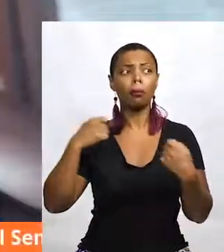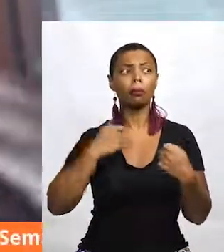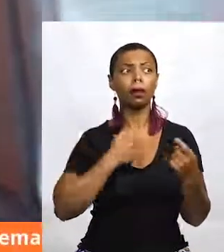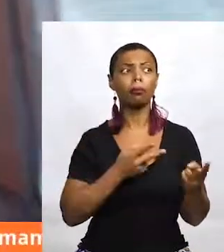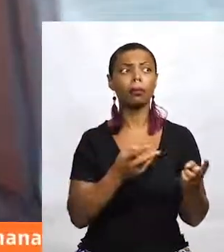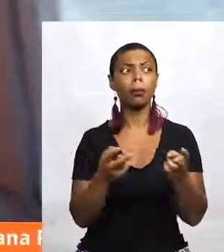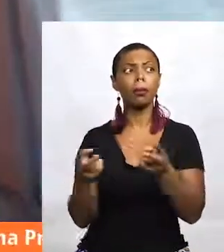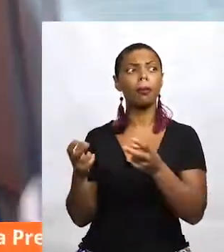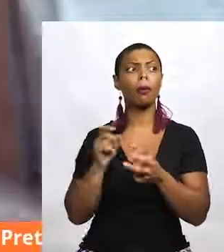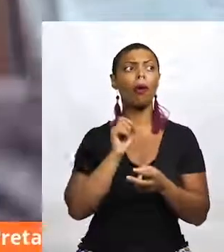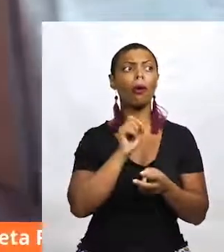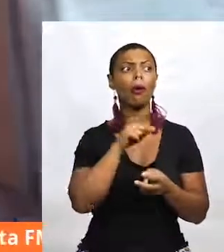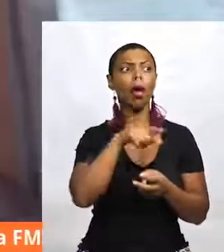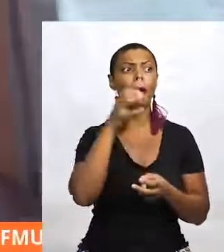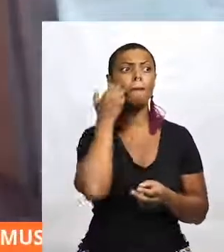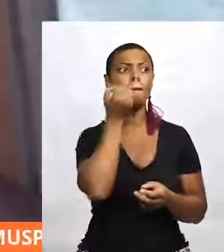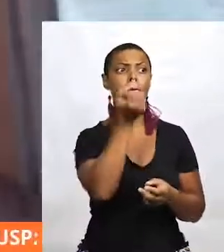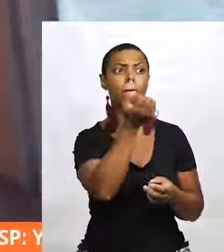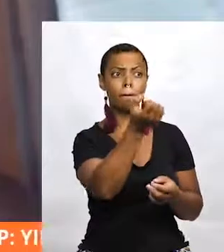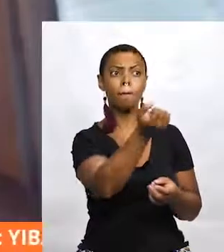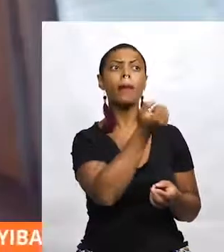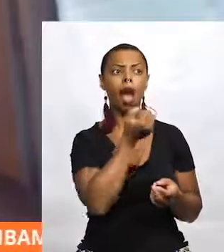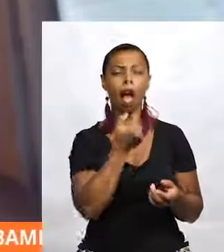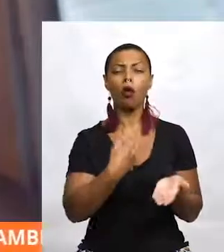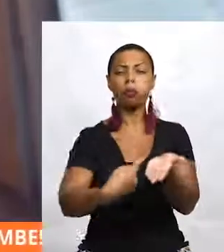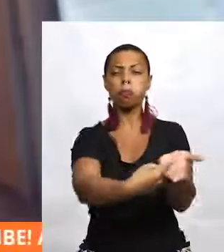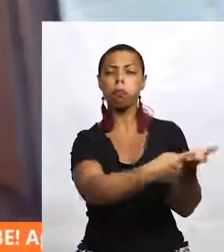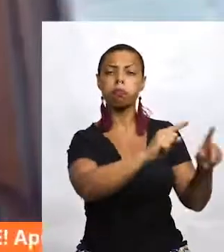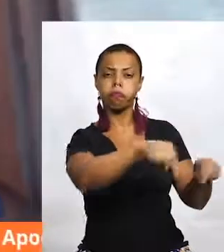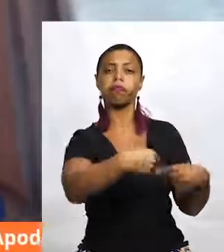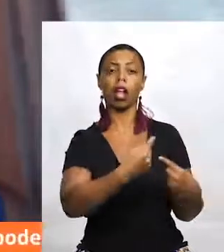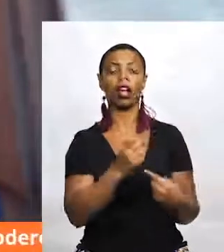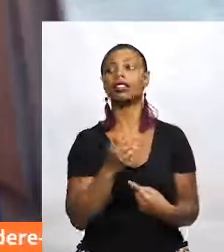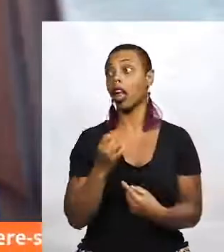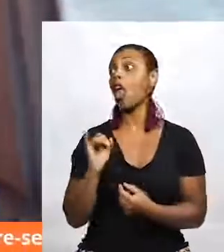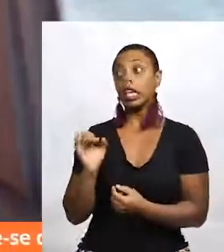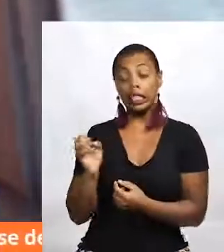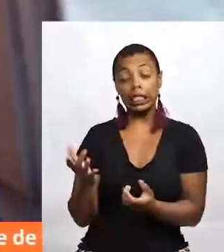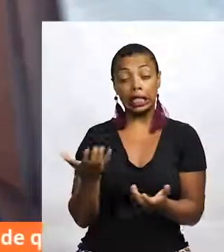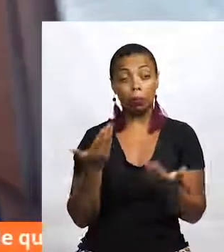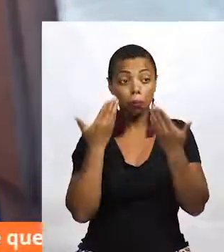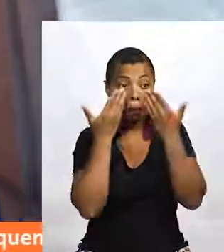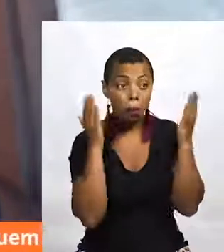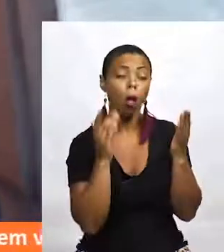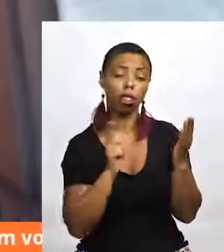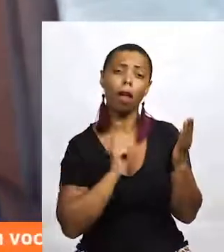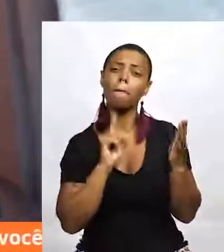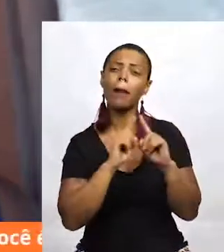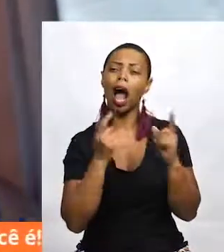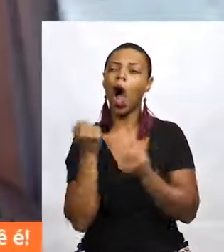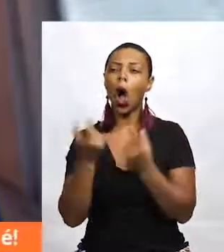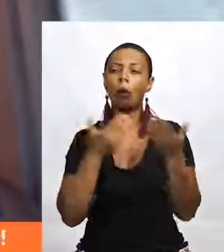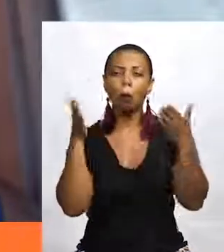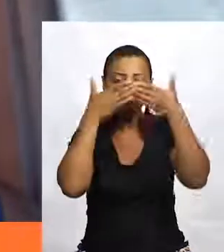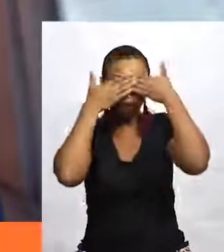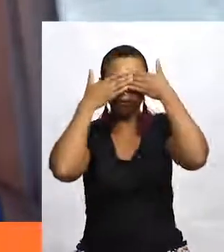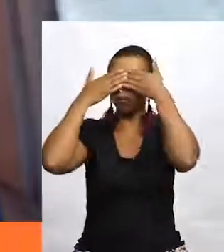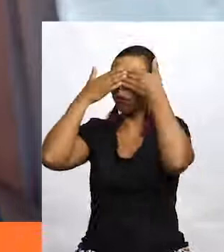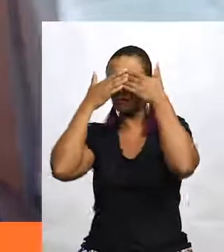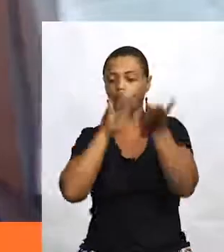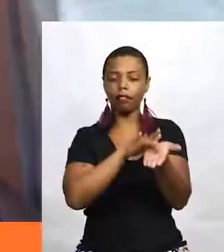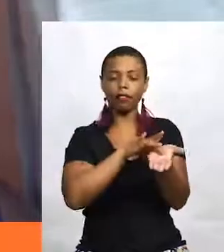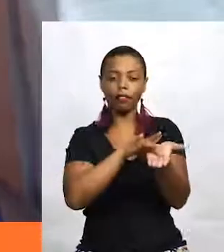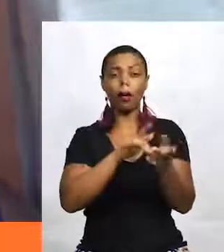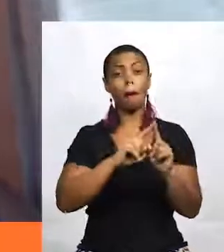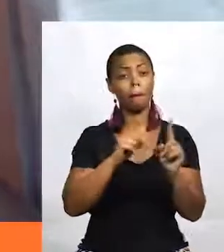existe, ele está aí para quem quiser ver e quem quiser negar também, né, porque tem muita gente que nega, mas ele cerceia a ascensão das